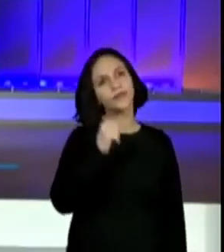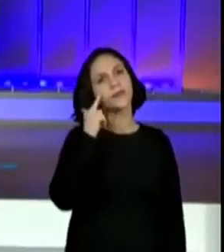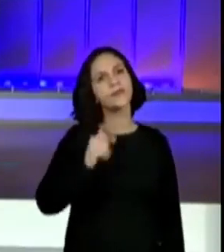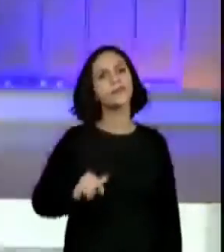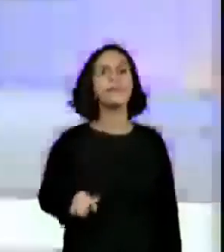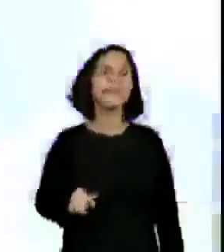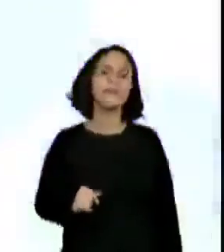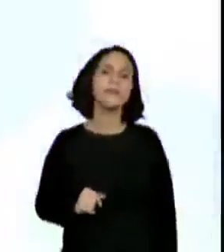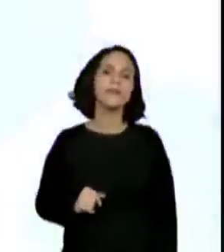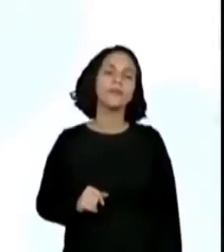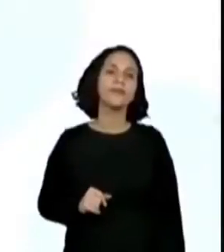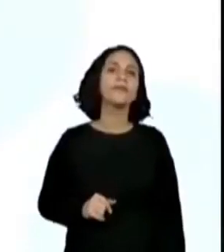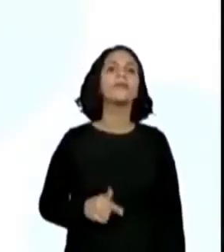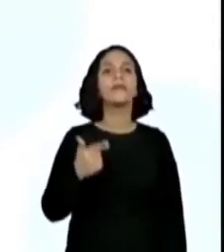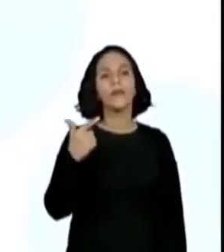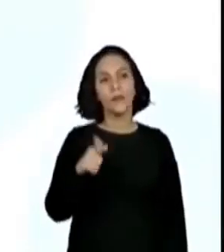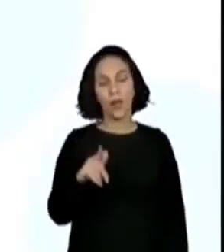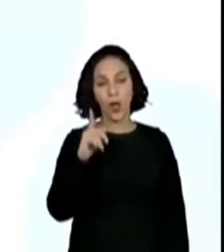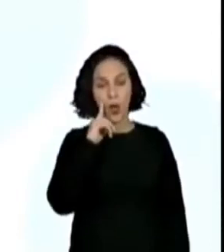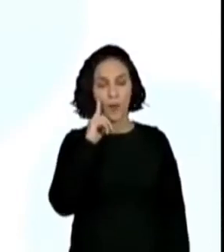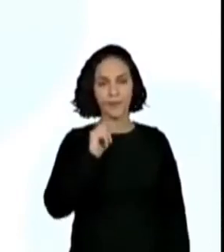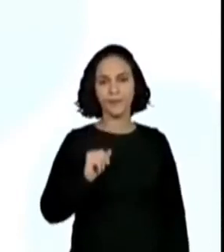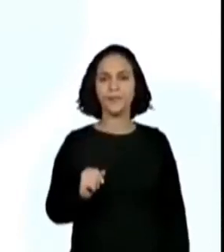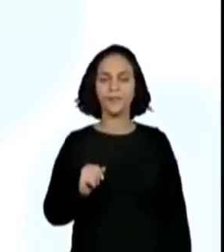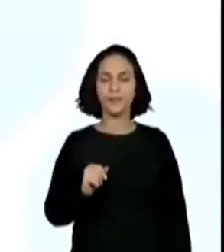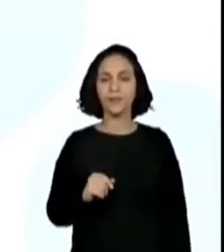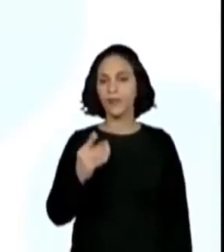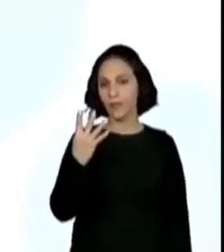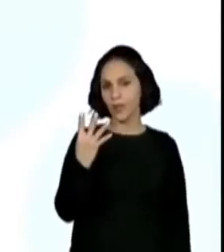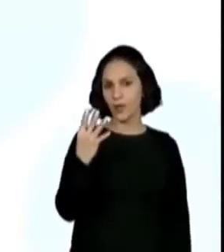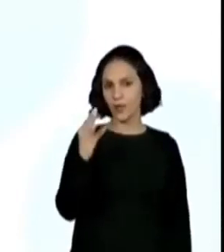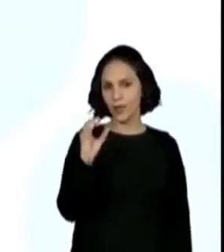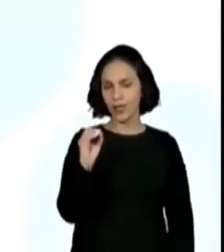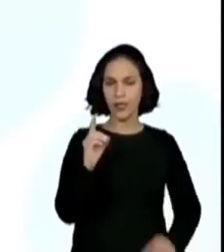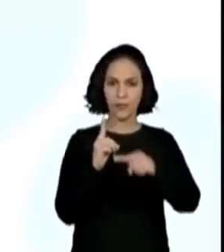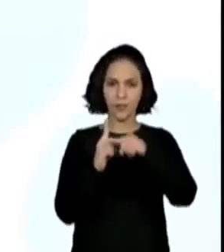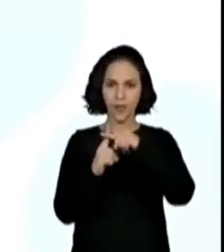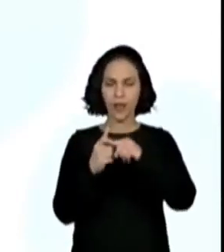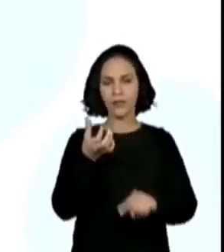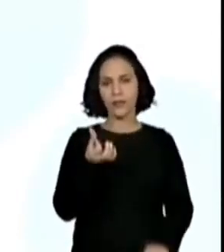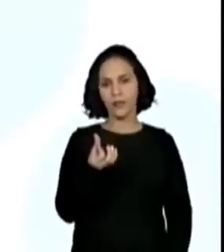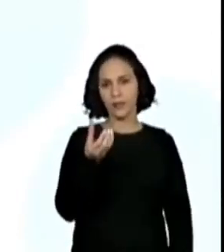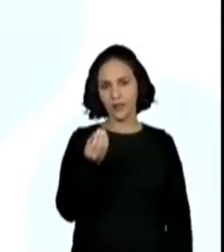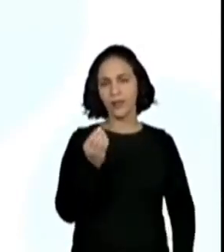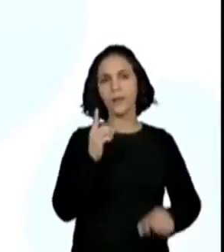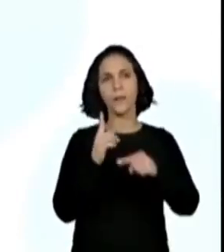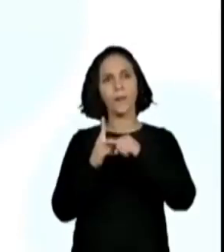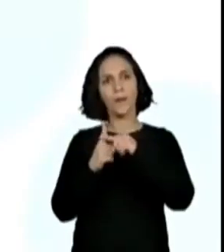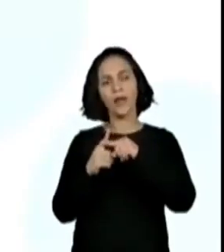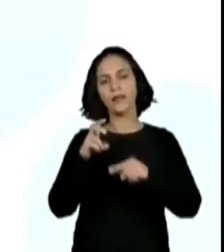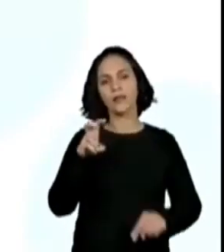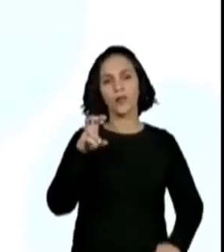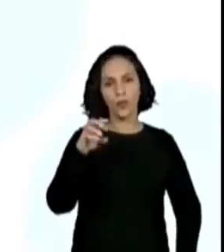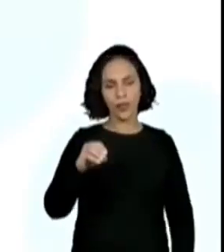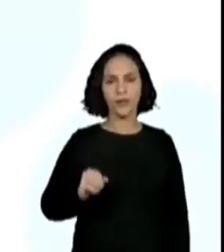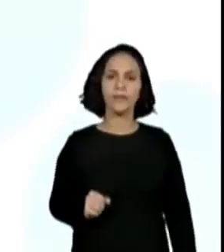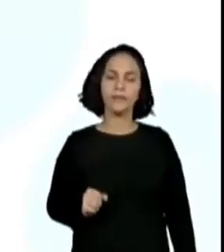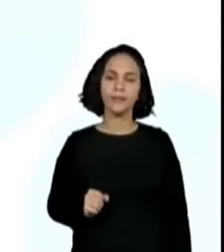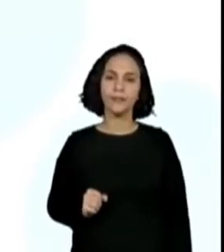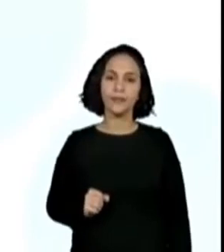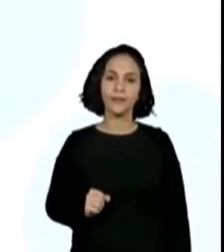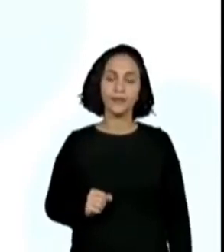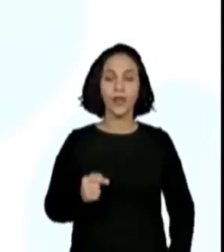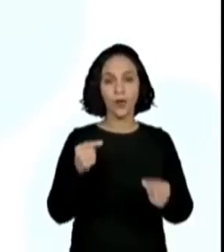lá mais uma sentença 40 + 60 mais 50